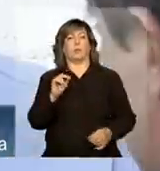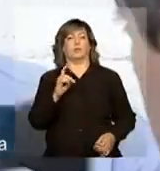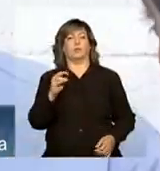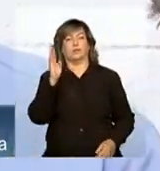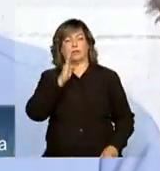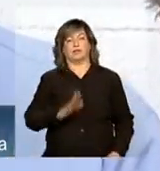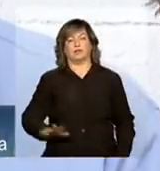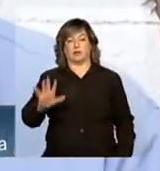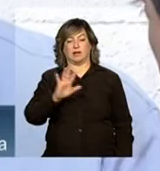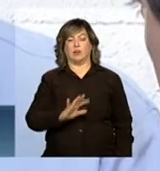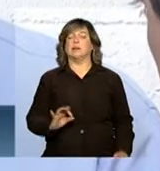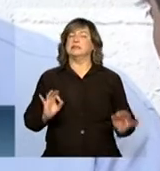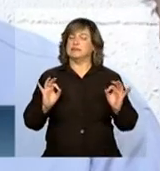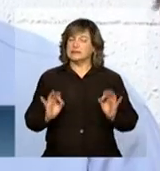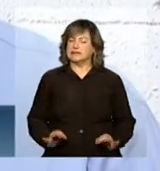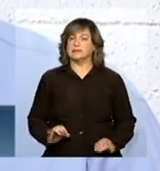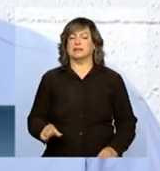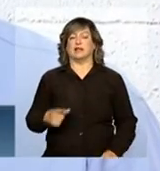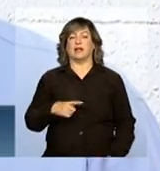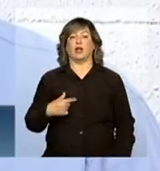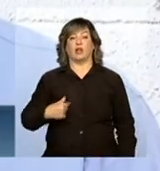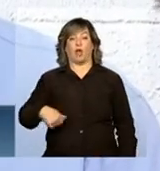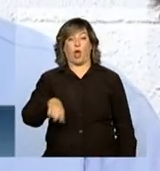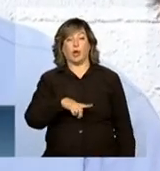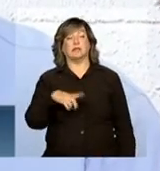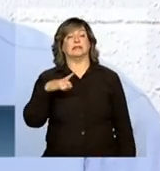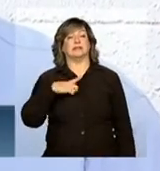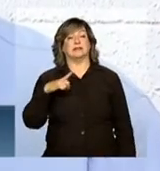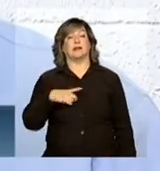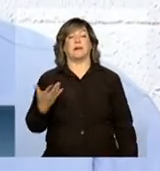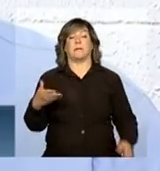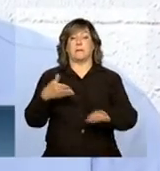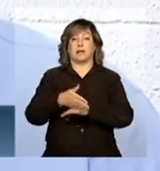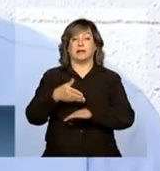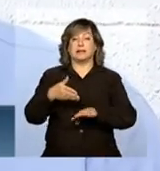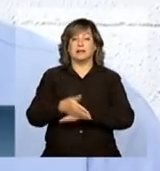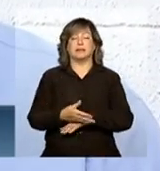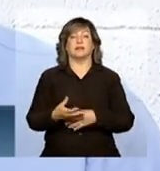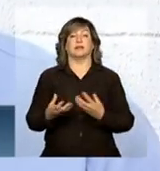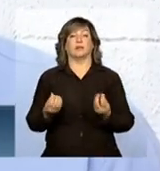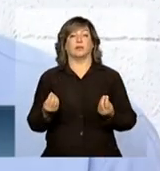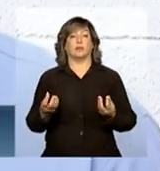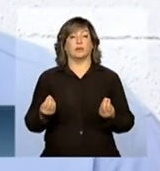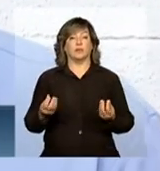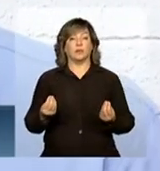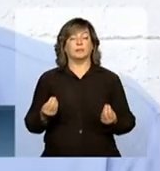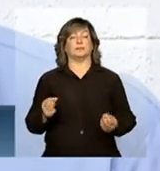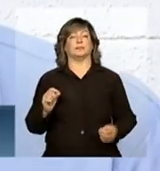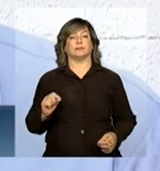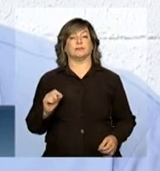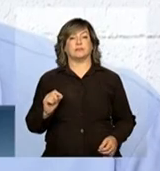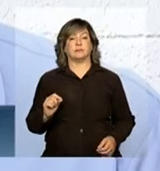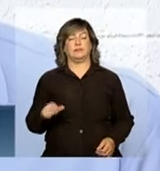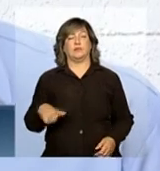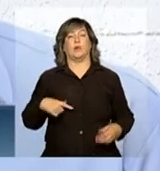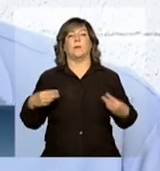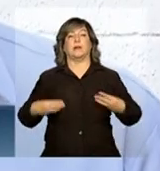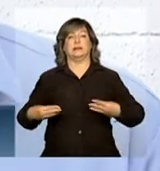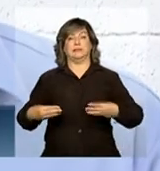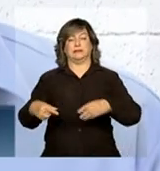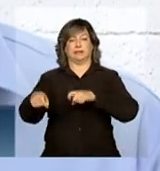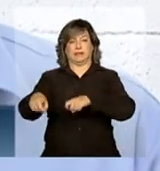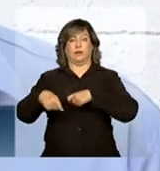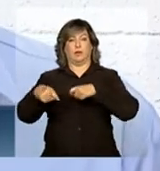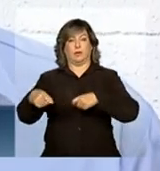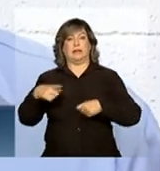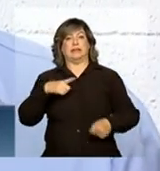nacional. Com toda certeza, tanto que nós estamos participando muito O Ministério da Agricultura está